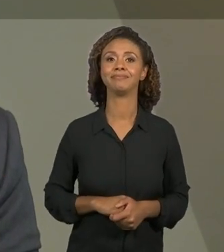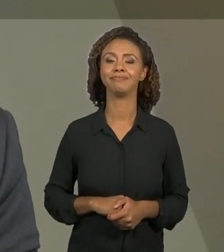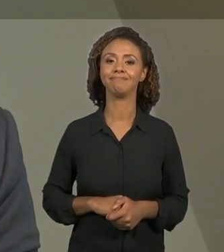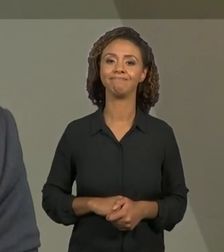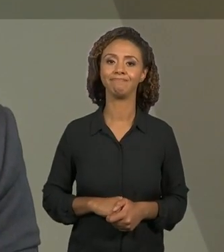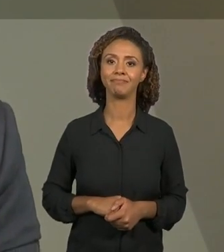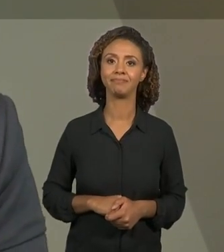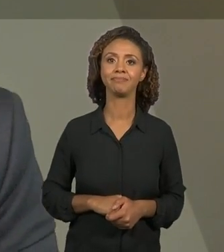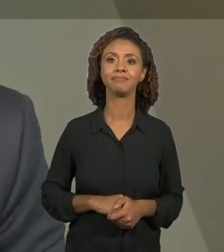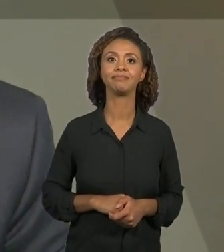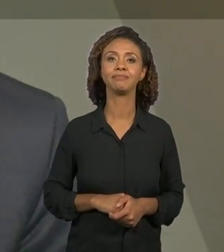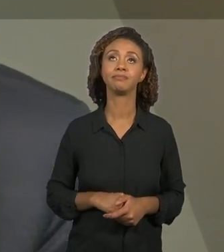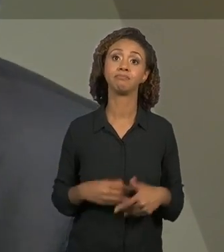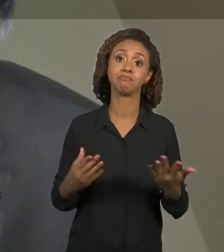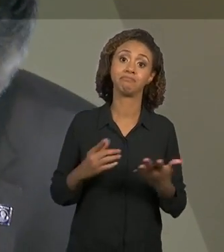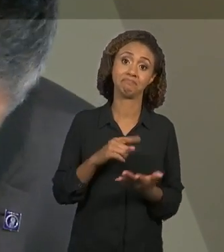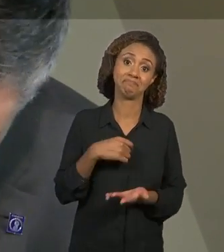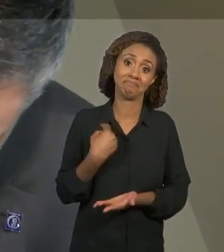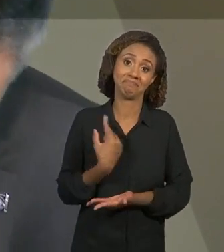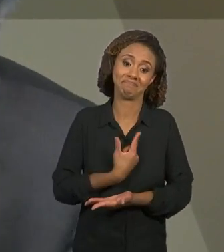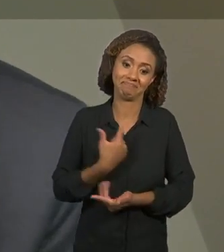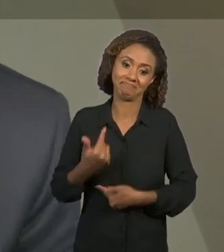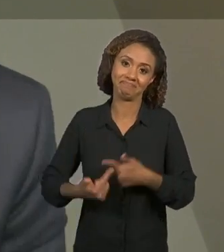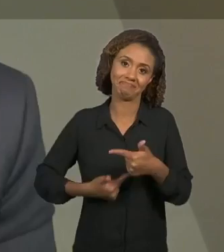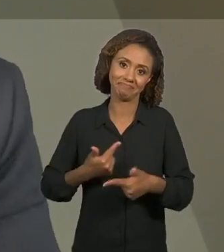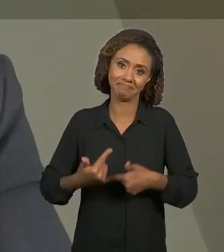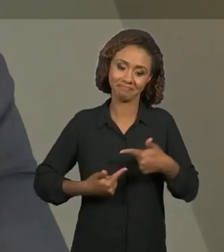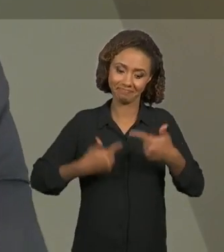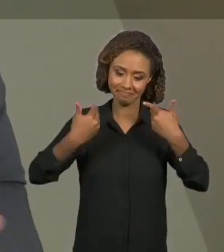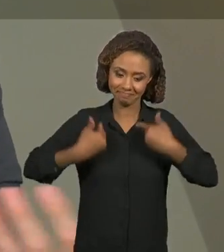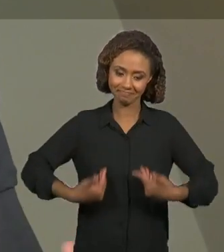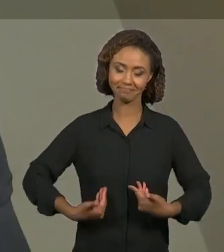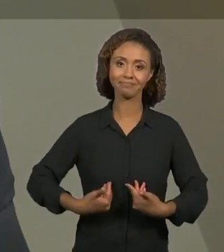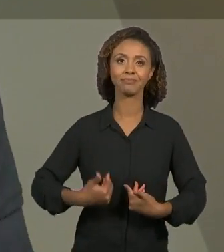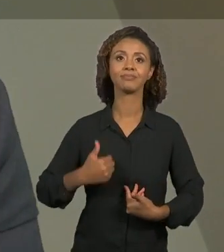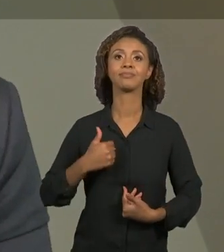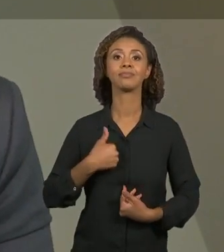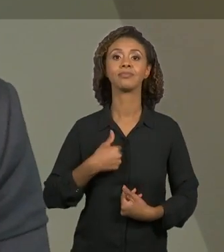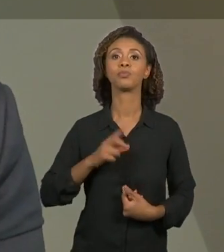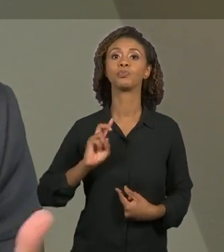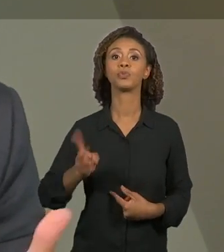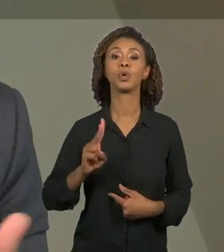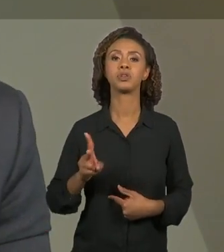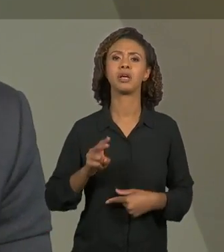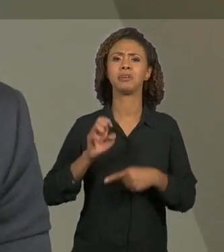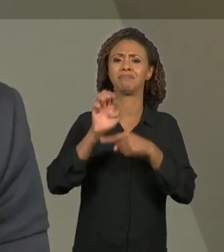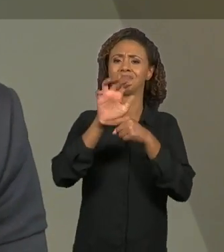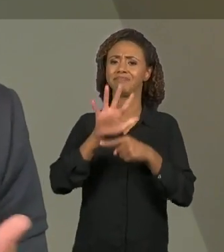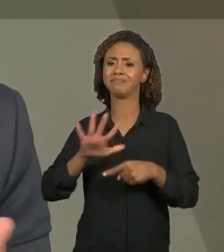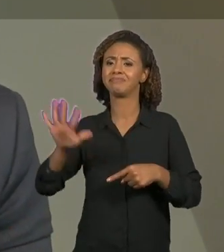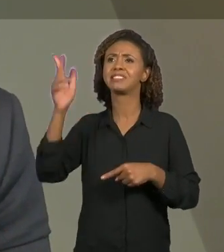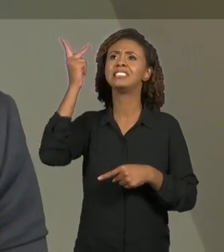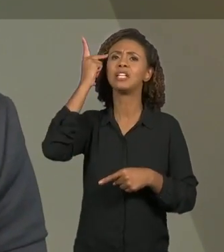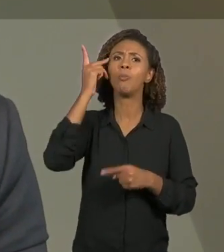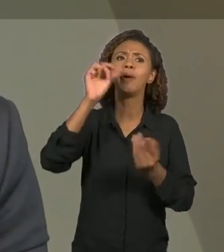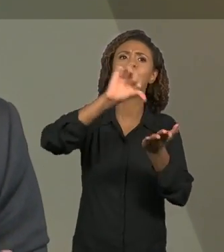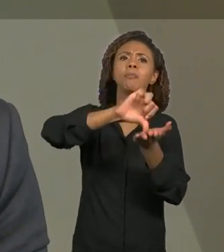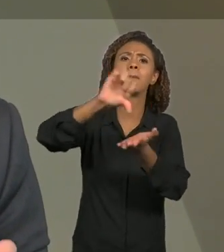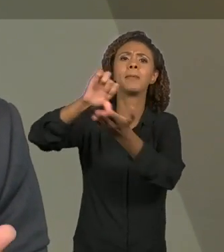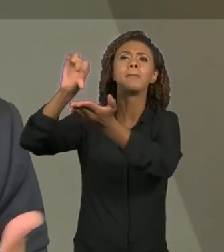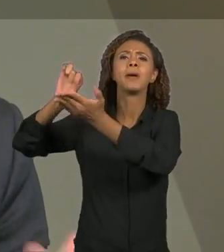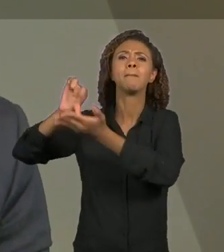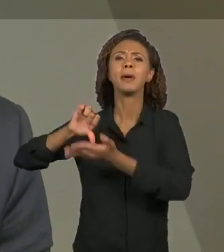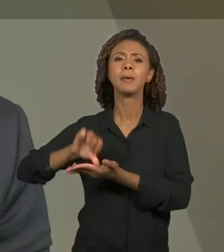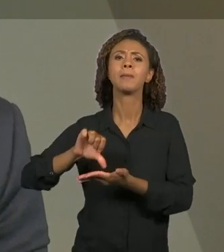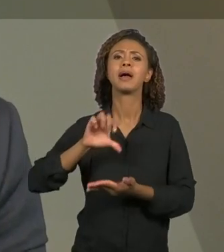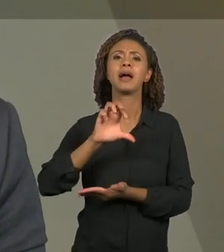sem profissional eu tenho como característica eu costumo rodar o estado de são paulo as unidades nossas